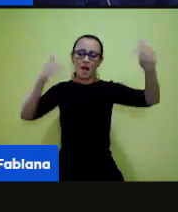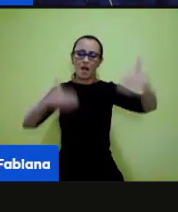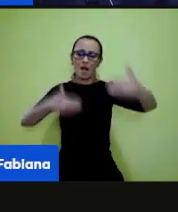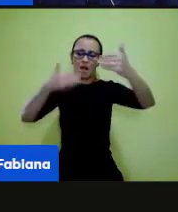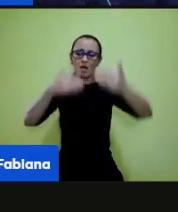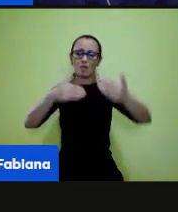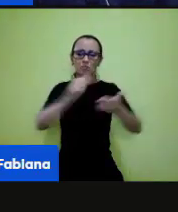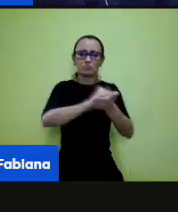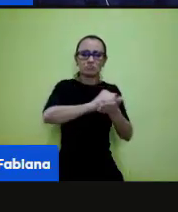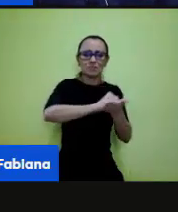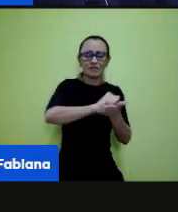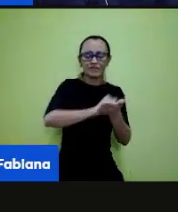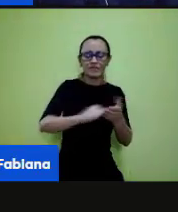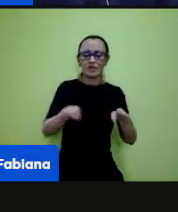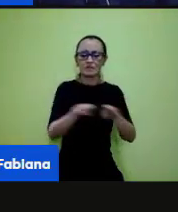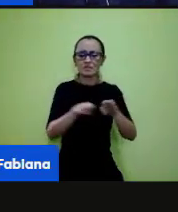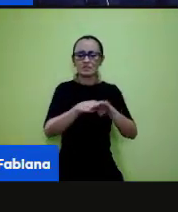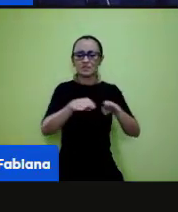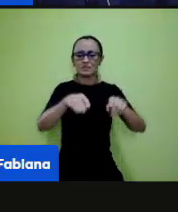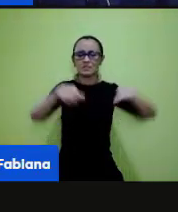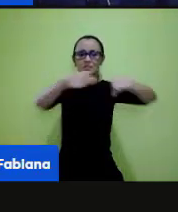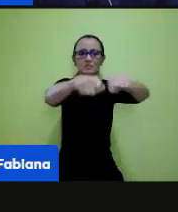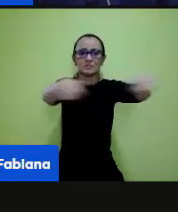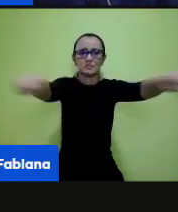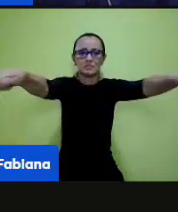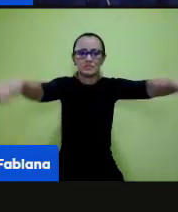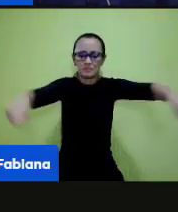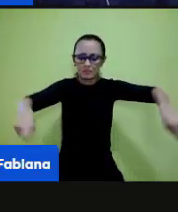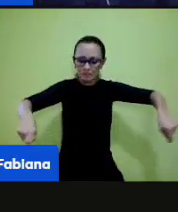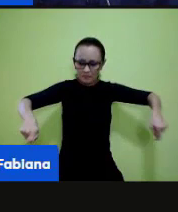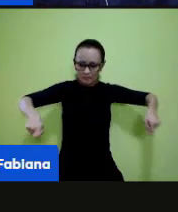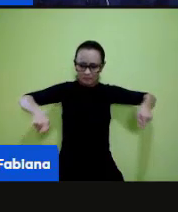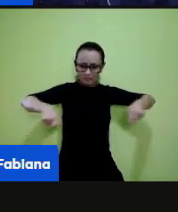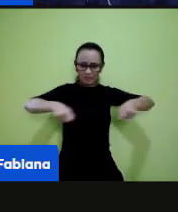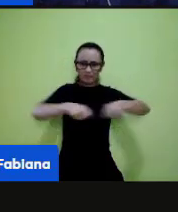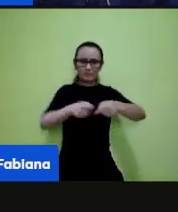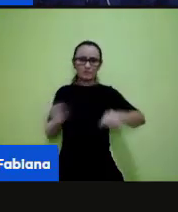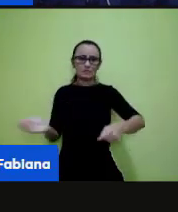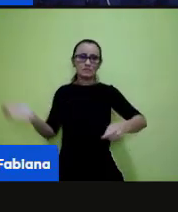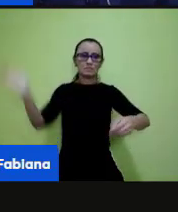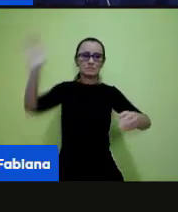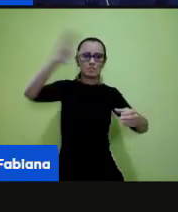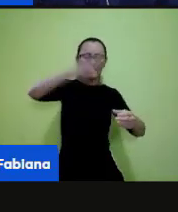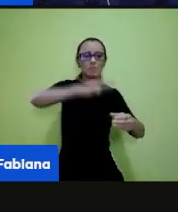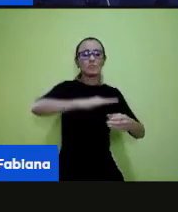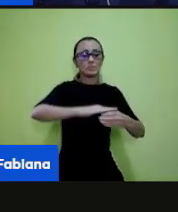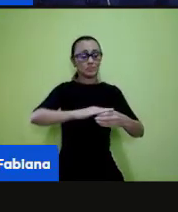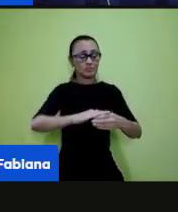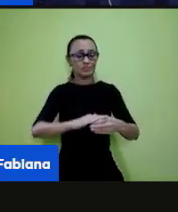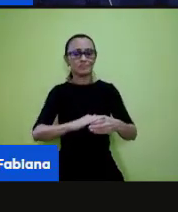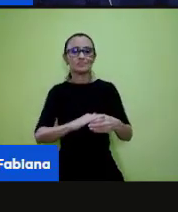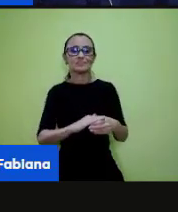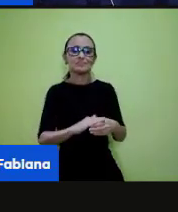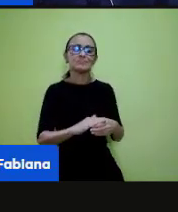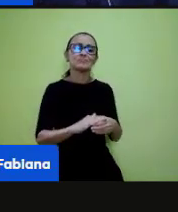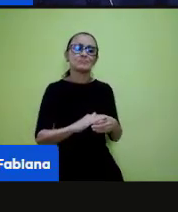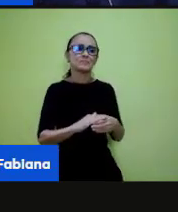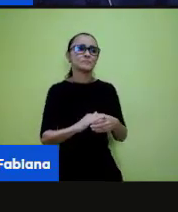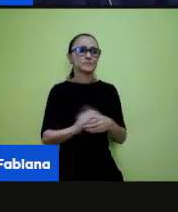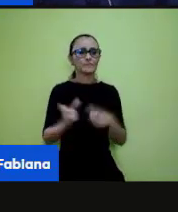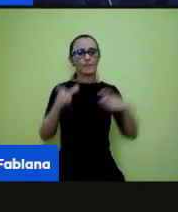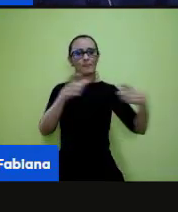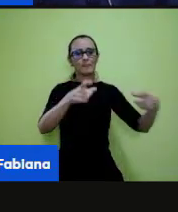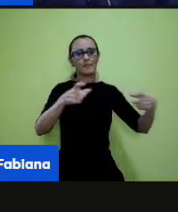desinfecção, vedação dessa caixa d'água, tampar essa caixa d'água, cisterna, qualquer eventual